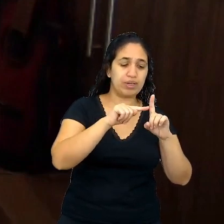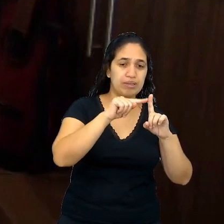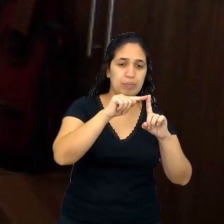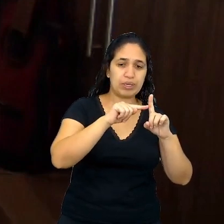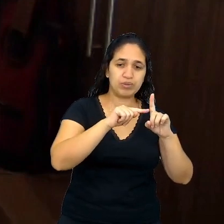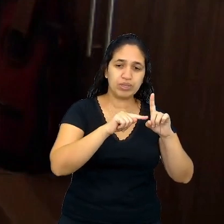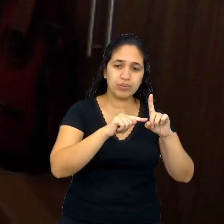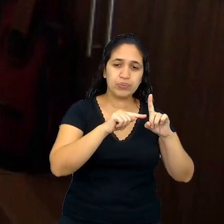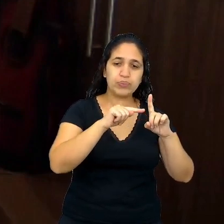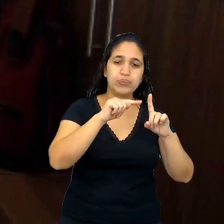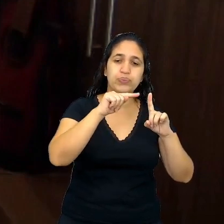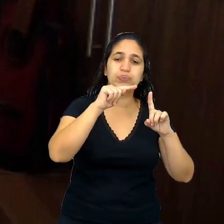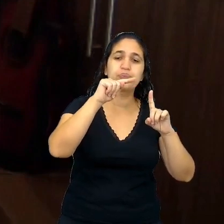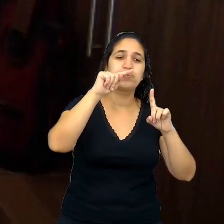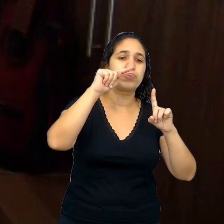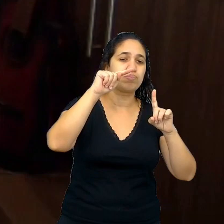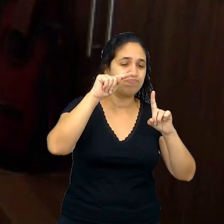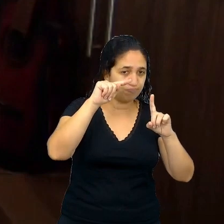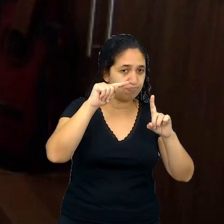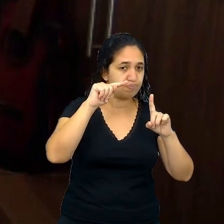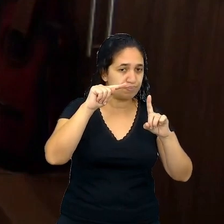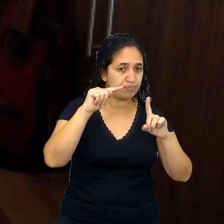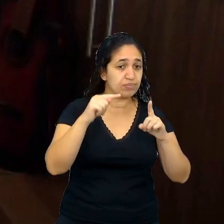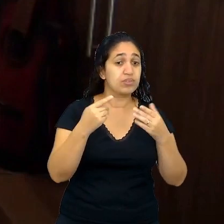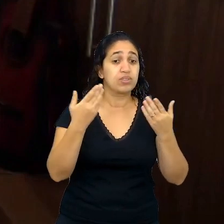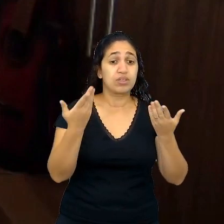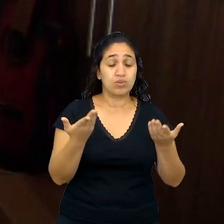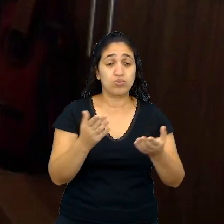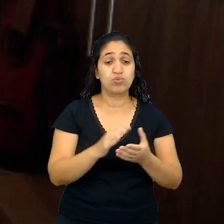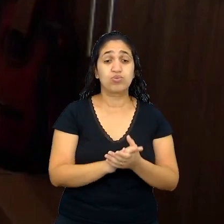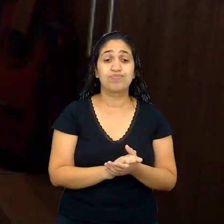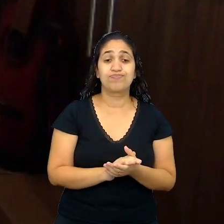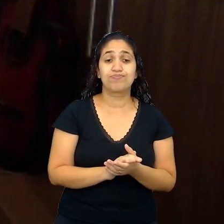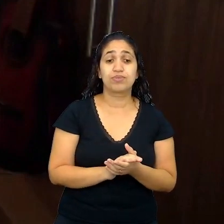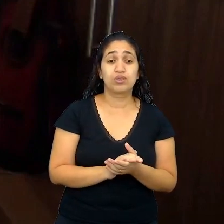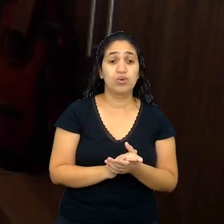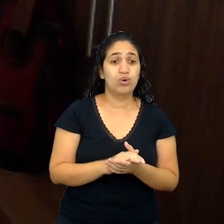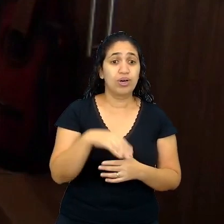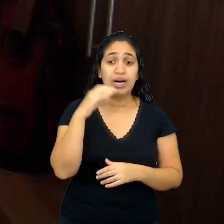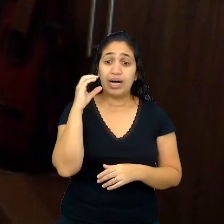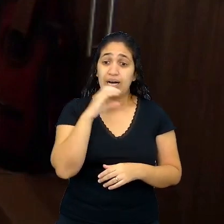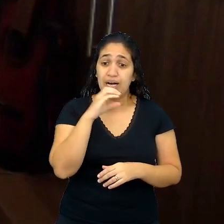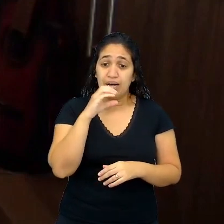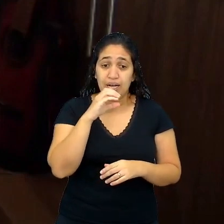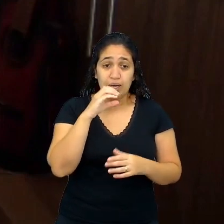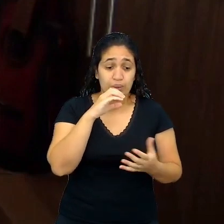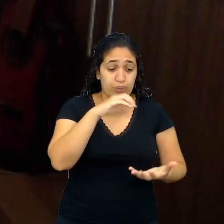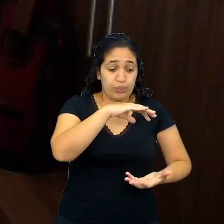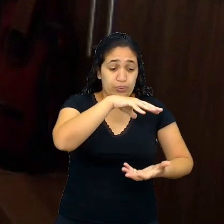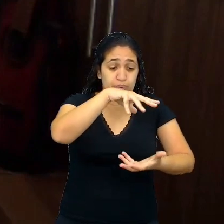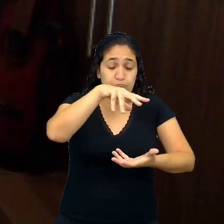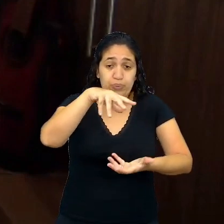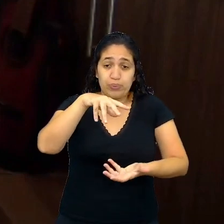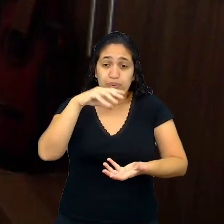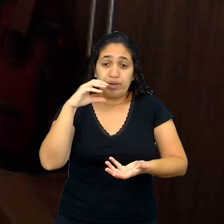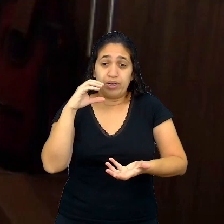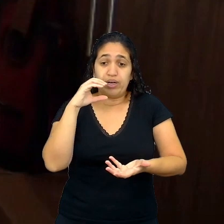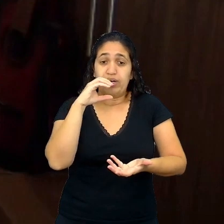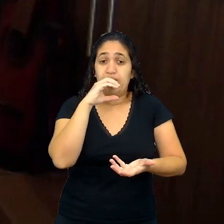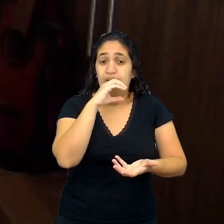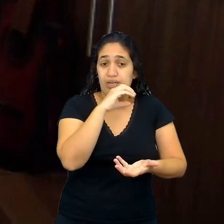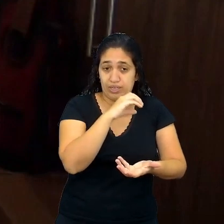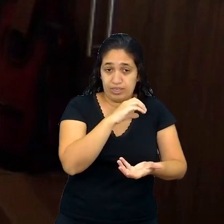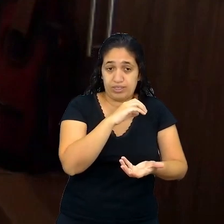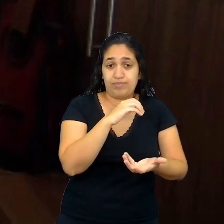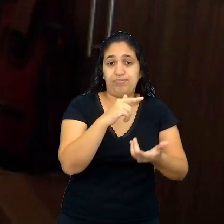planeta. Né? E é isso que corresponde ao aquecimento global originado pelas